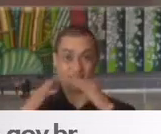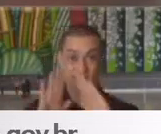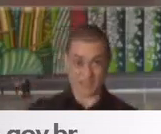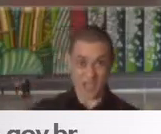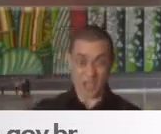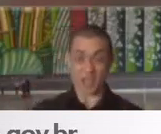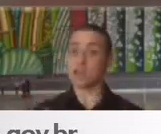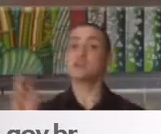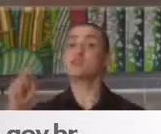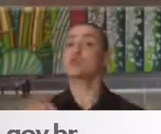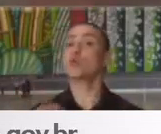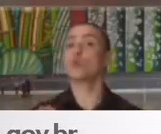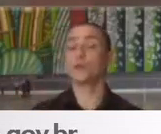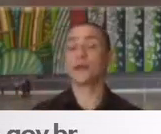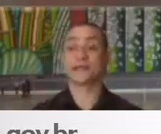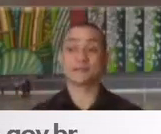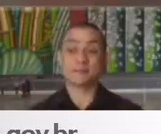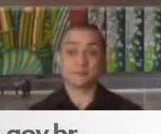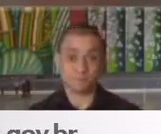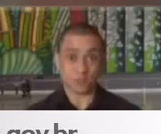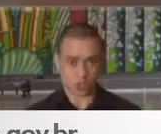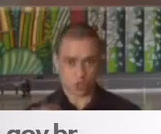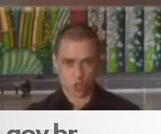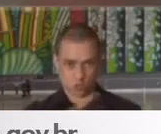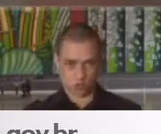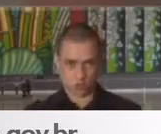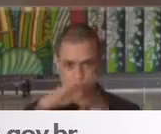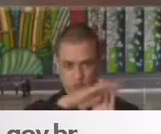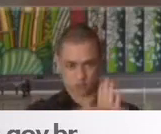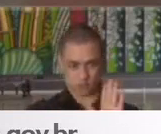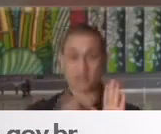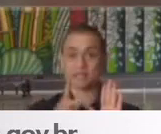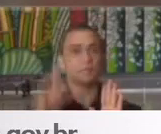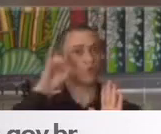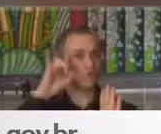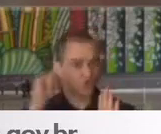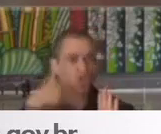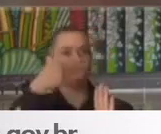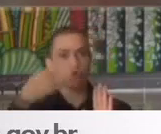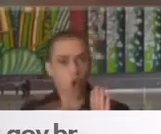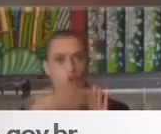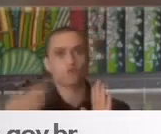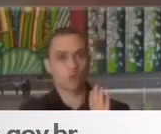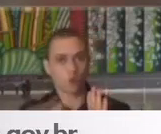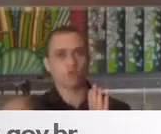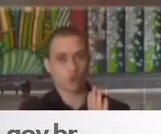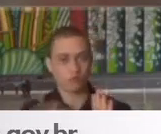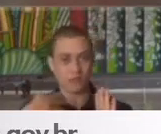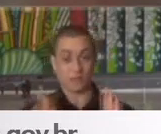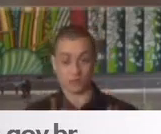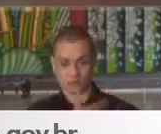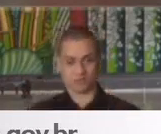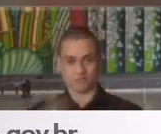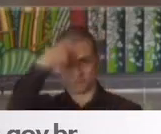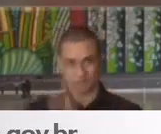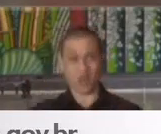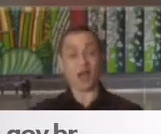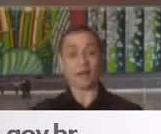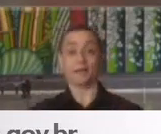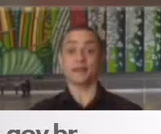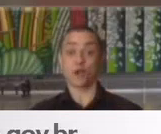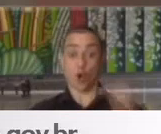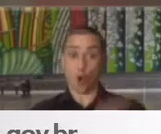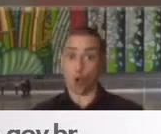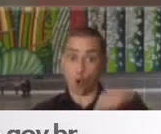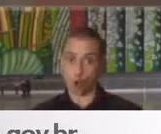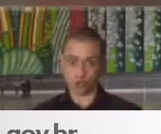capital de São Paulo. As medidas que estamos adotando é sempre a cada dia. Eu tenho sempre alertado, na condição de governador do Estado, a medida de hoje